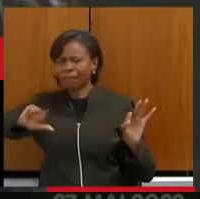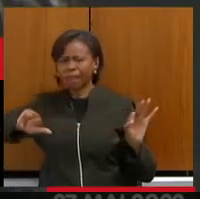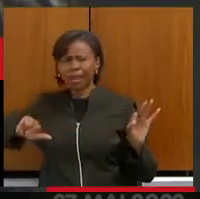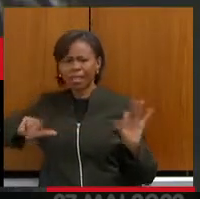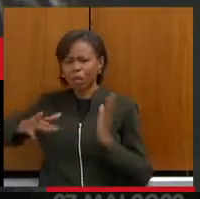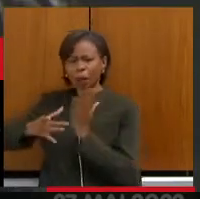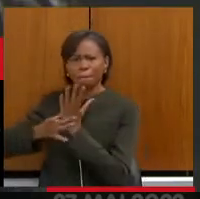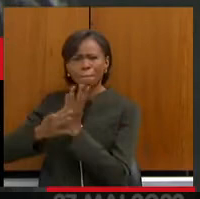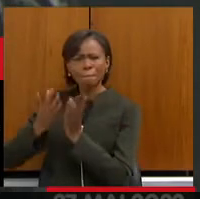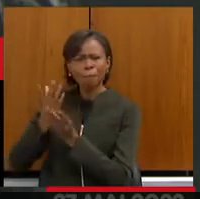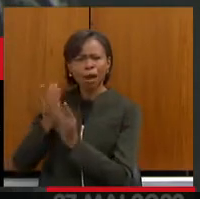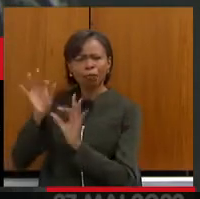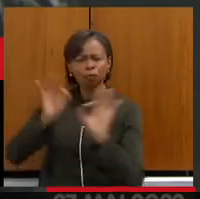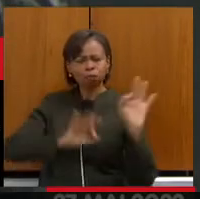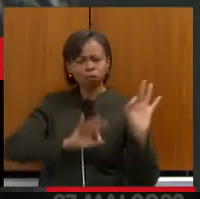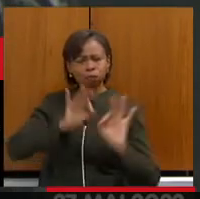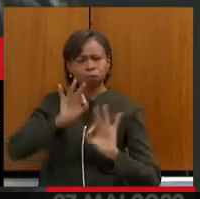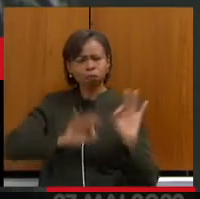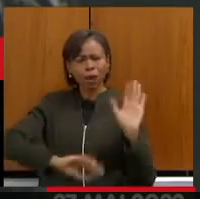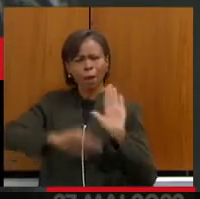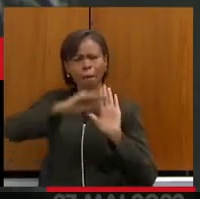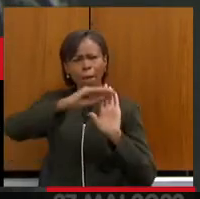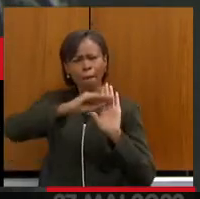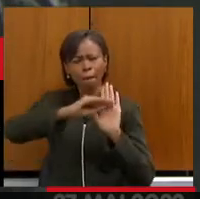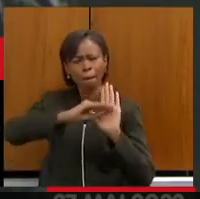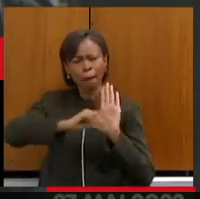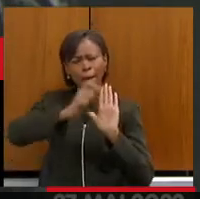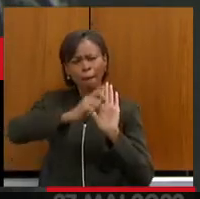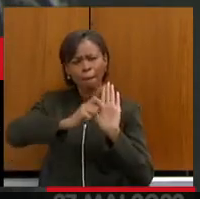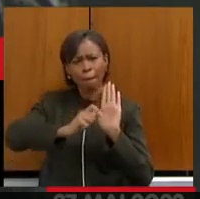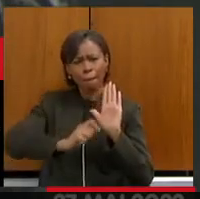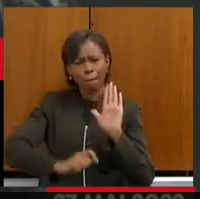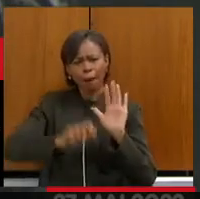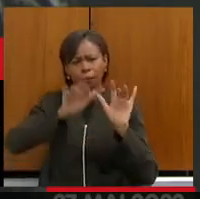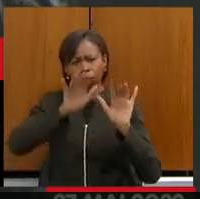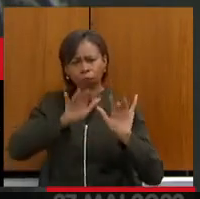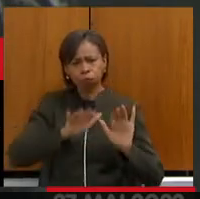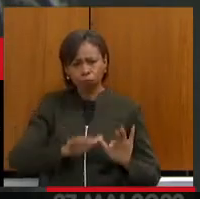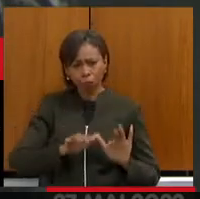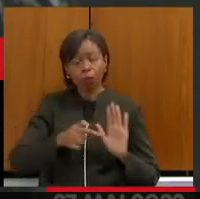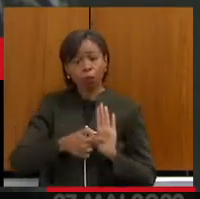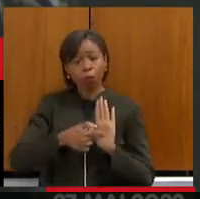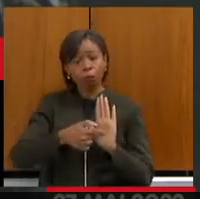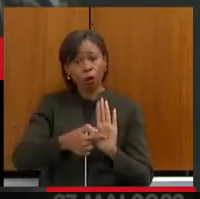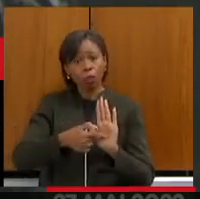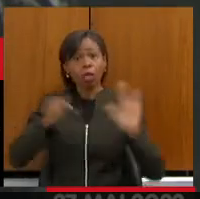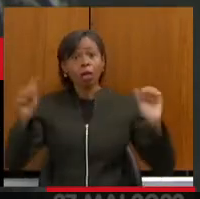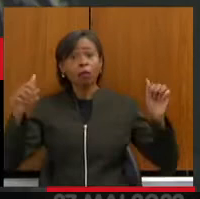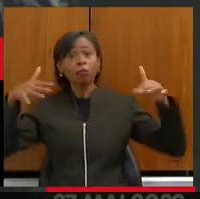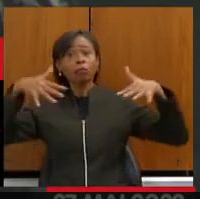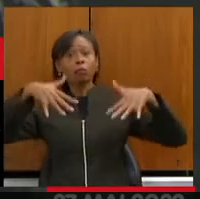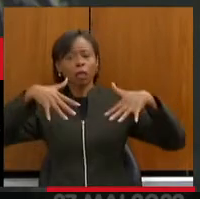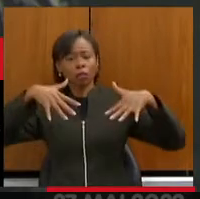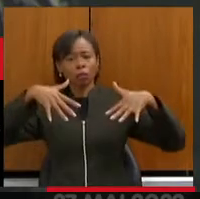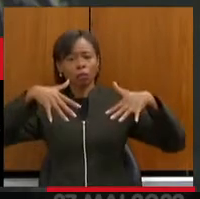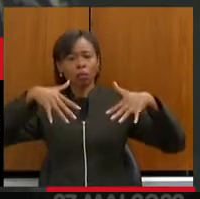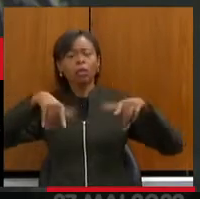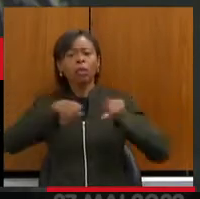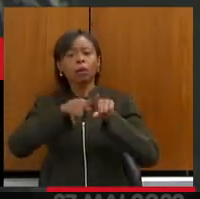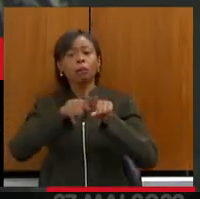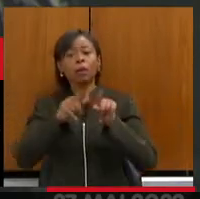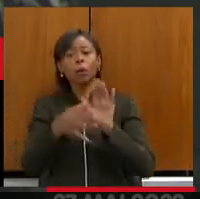e se propõe a dar visibilidade não só as questões apontadas como desafios a serem superados